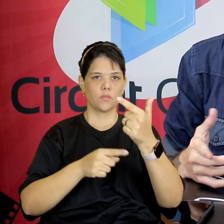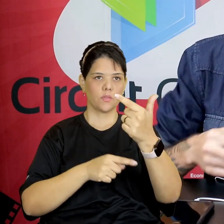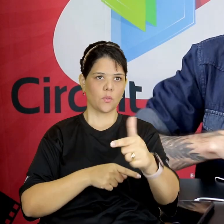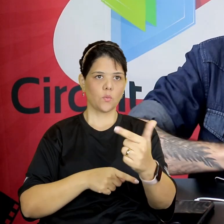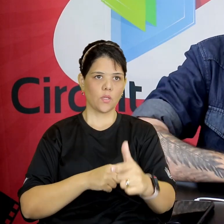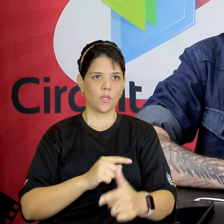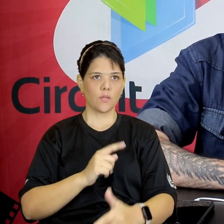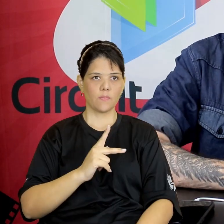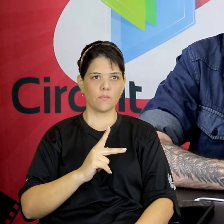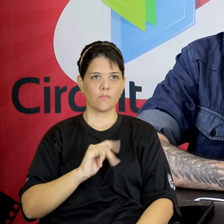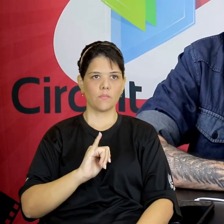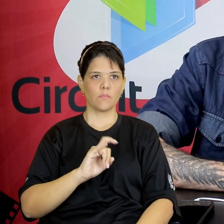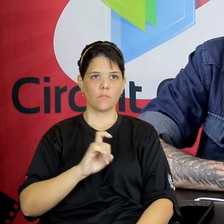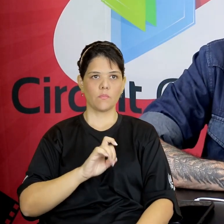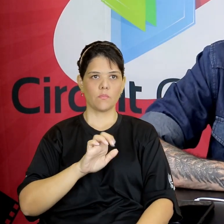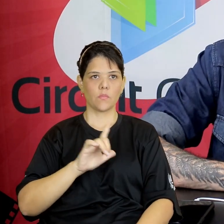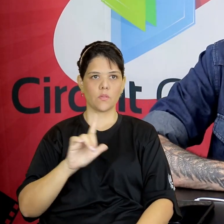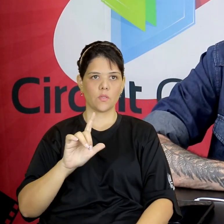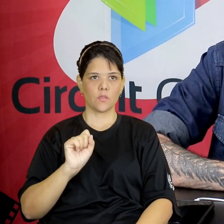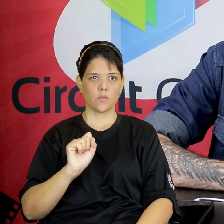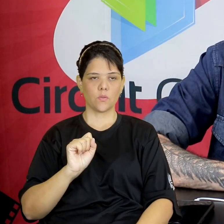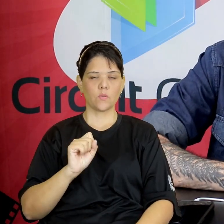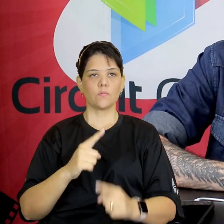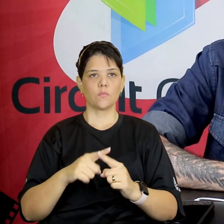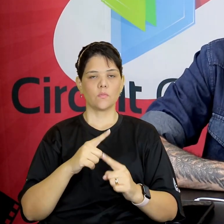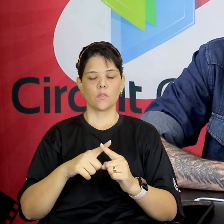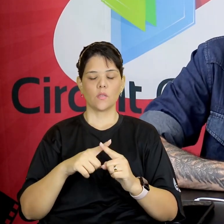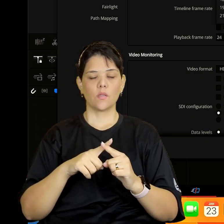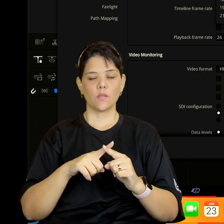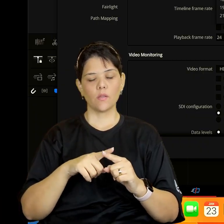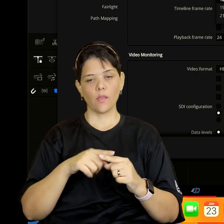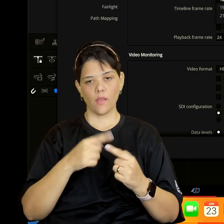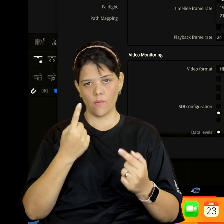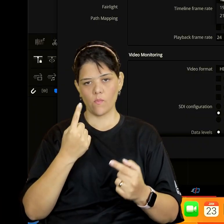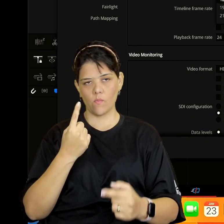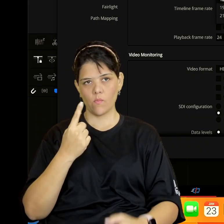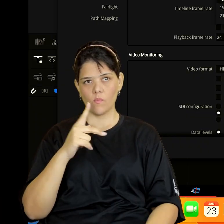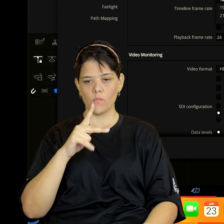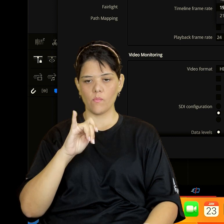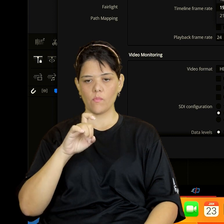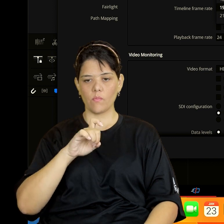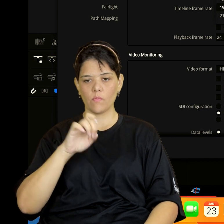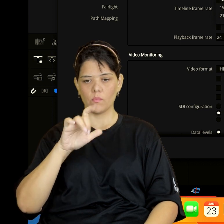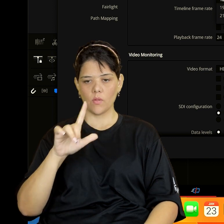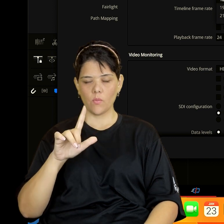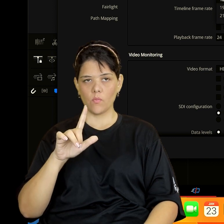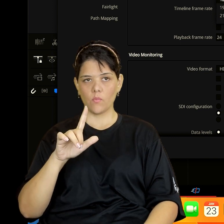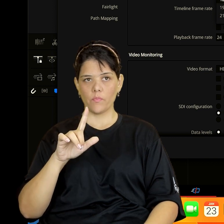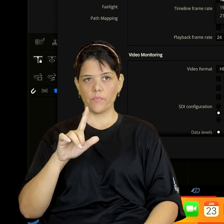pixels. Porque 1080p, esse formato aqui, significam pixels. Então, eu tenho